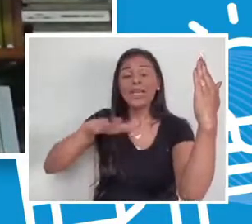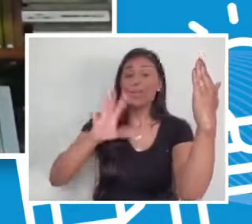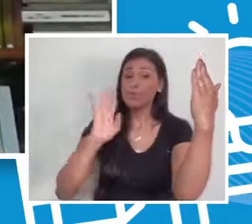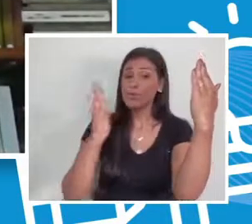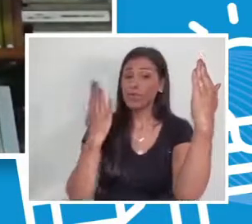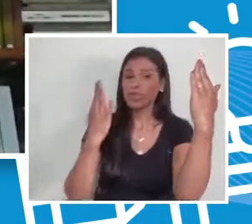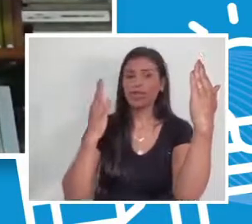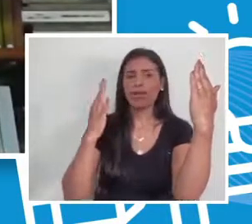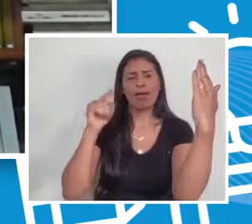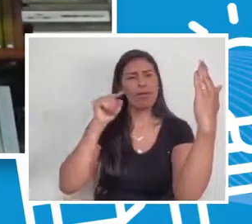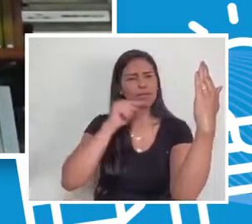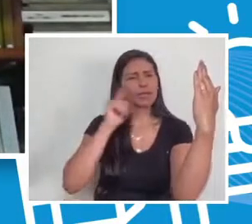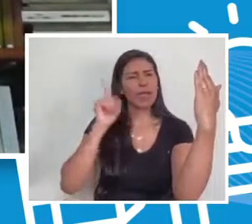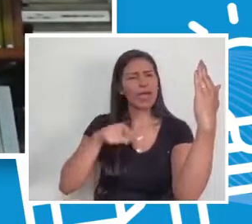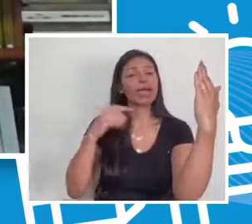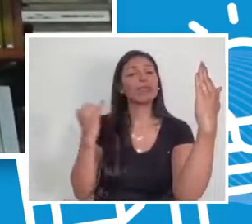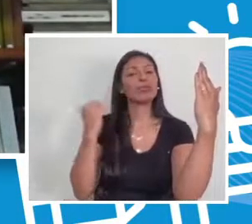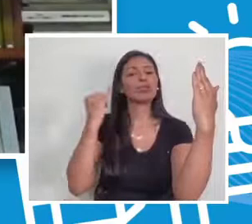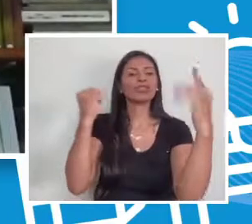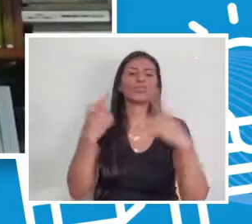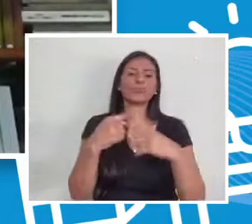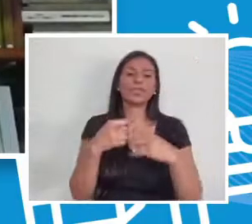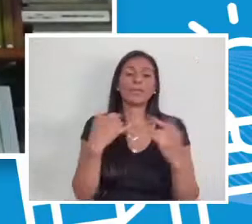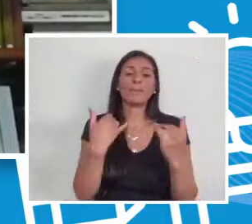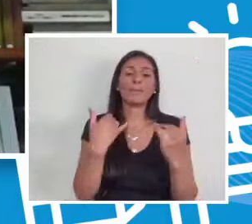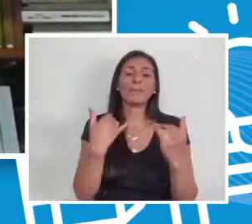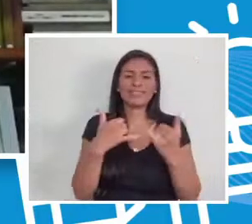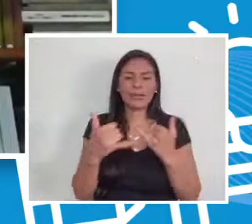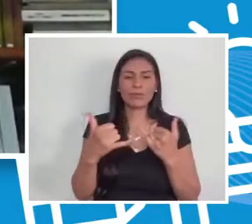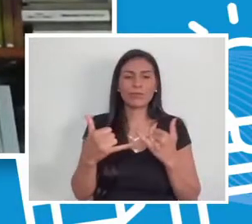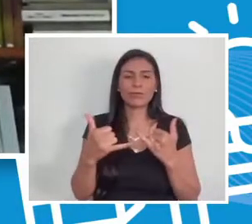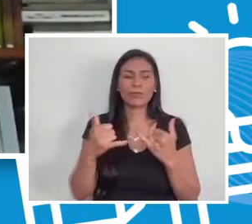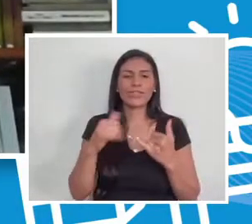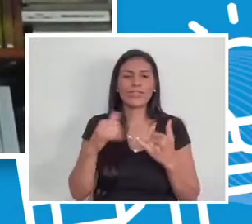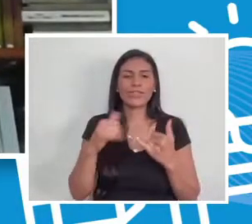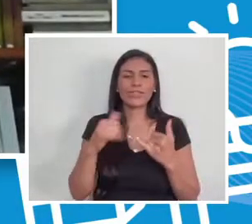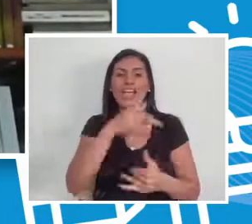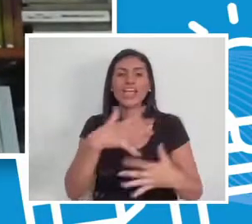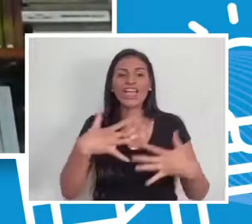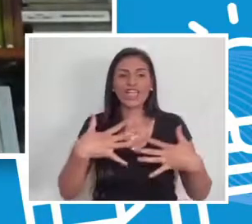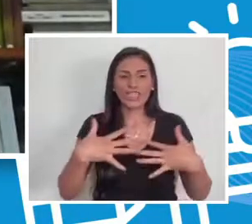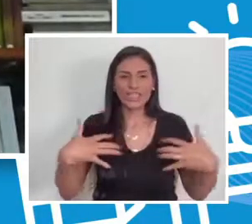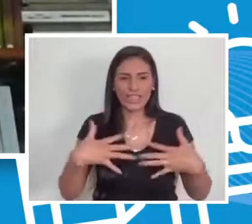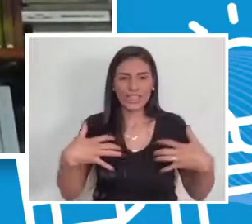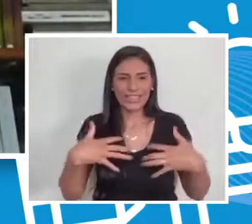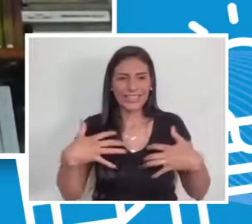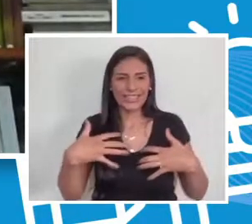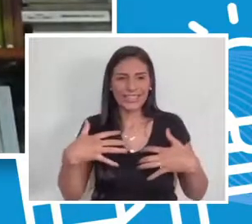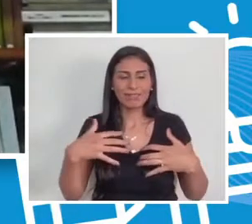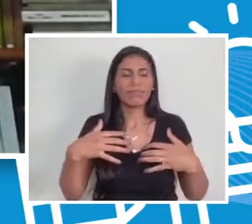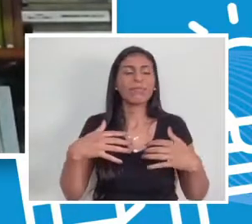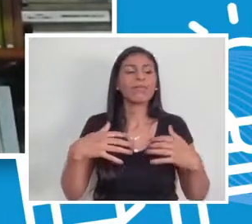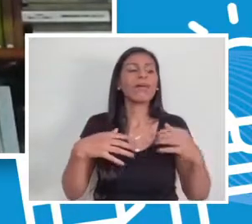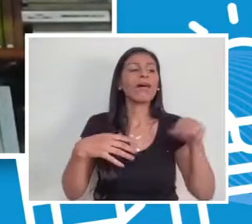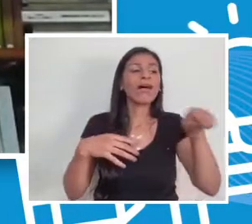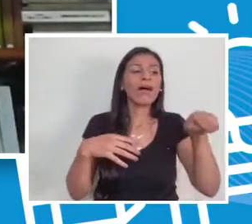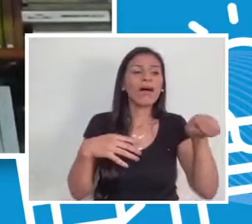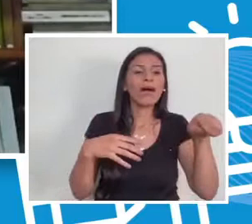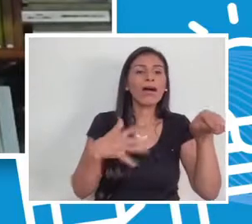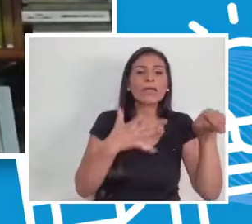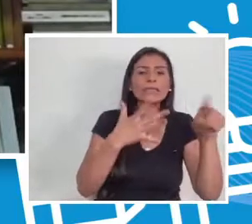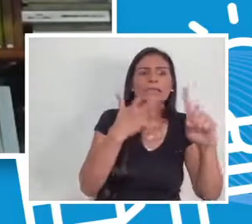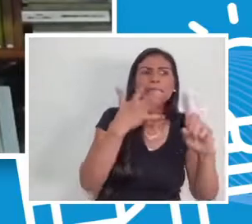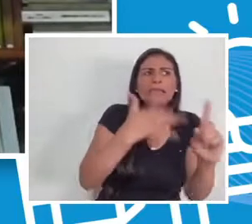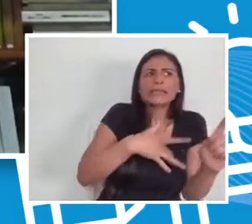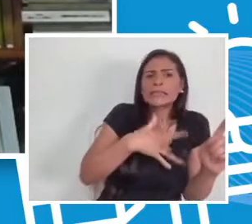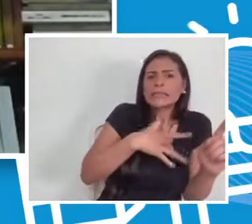a presa precisa reconhecer o tigre vindo de qualquer lado. Agora, quando a gente vai aprender a leitura, a gente